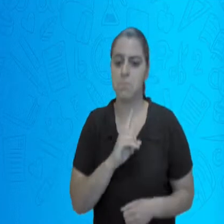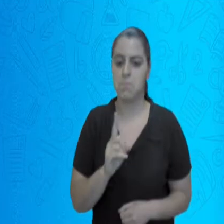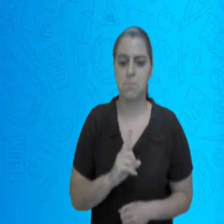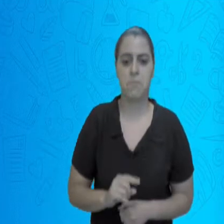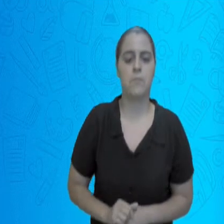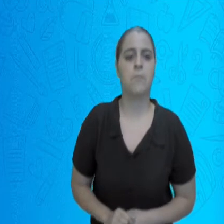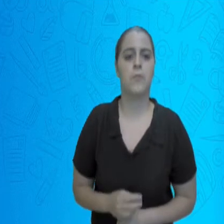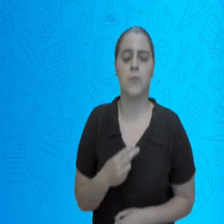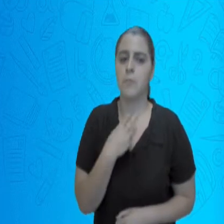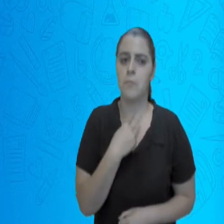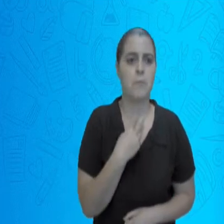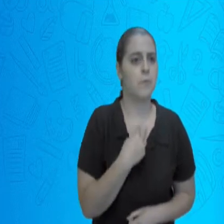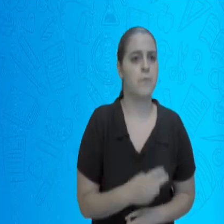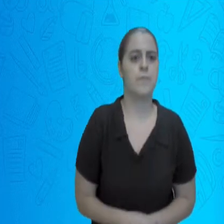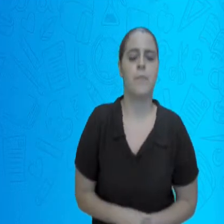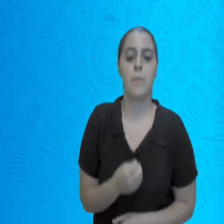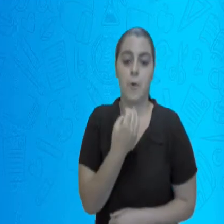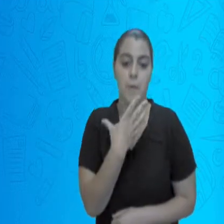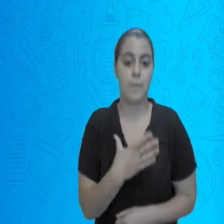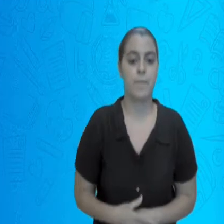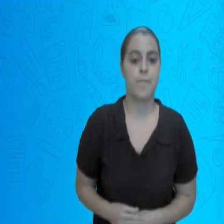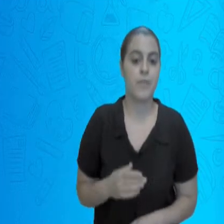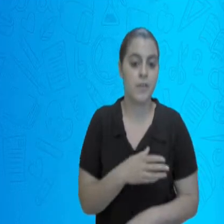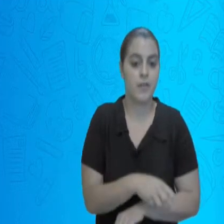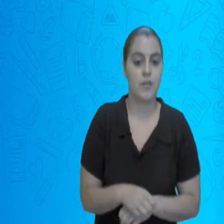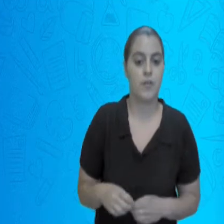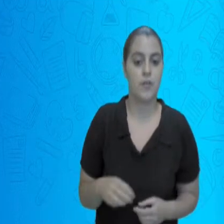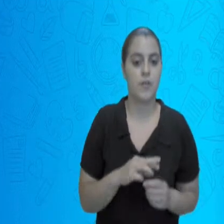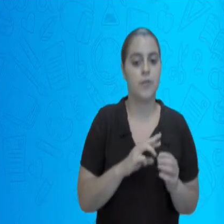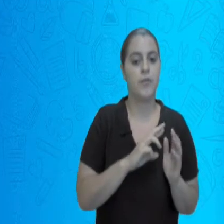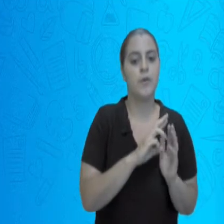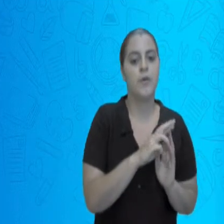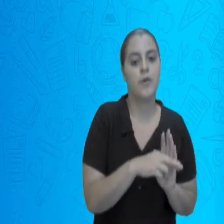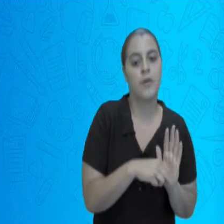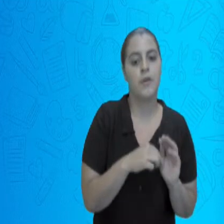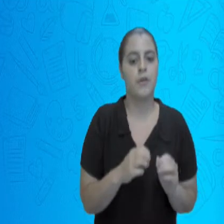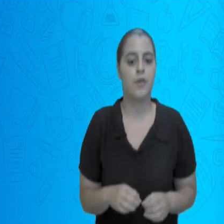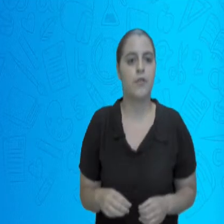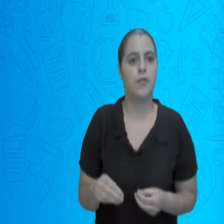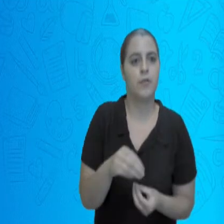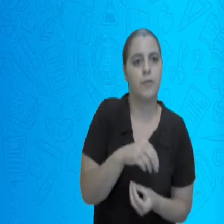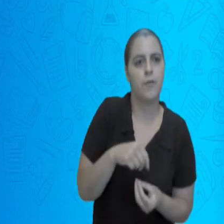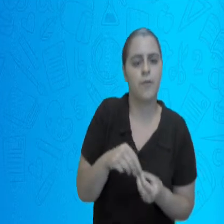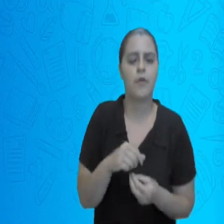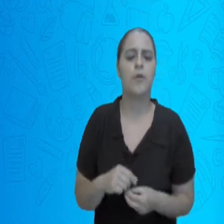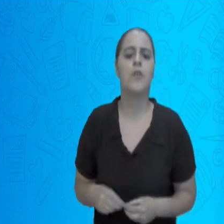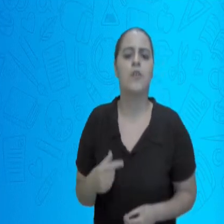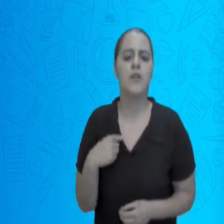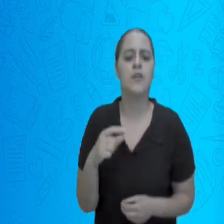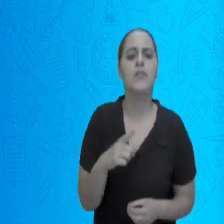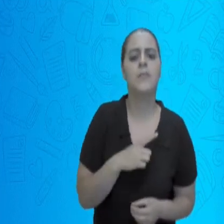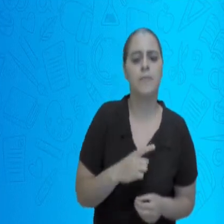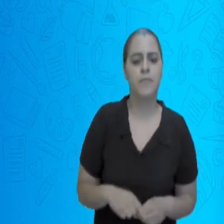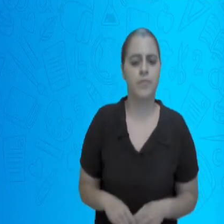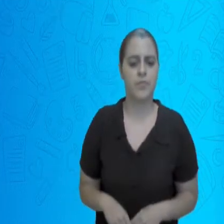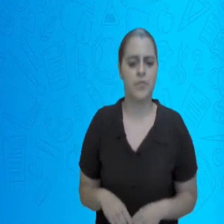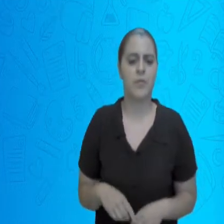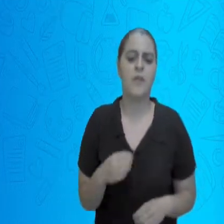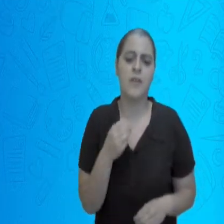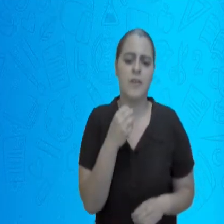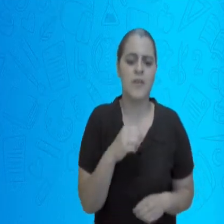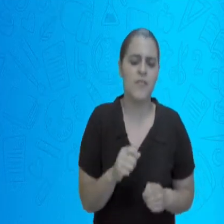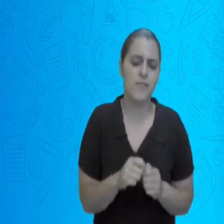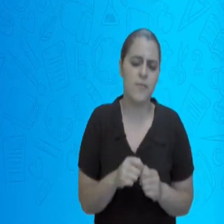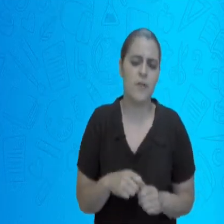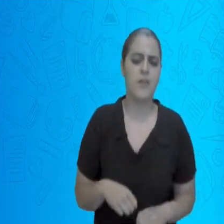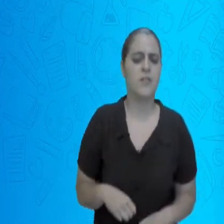ok? Bom, dentro do reino fungi, nós temos alguns fungos que são tóxicos, que